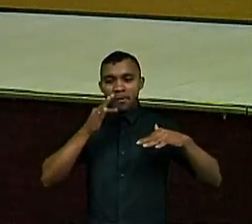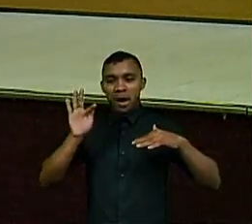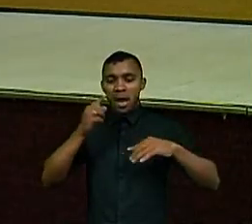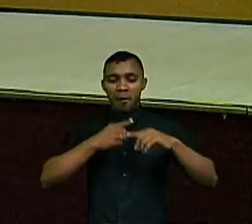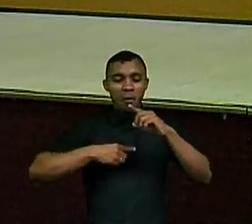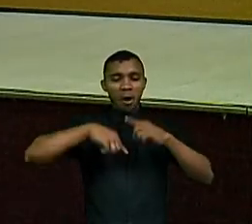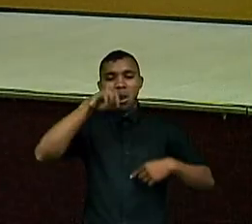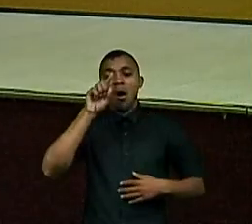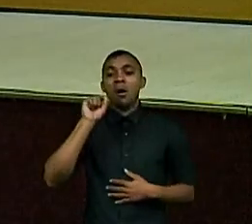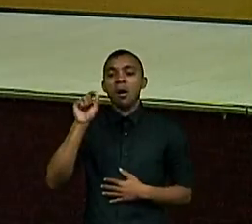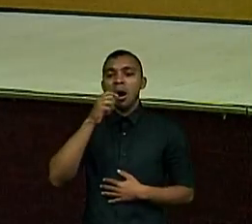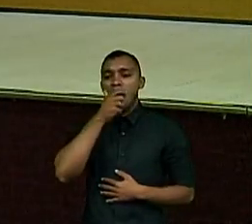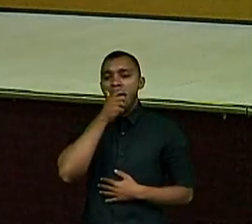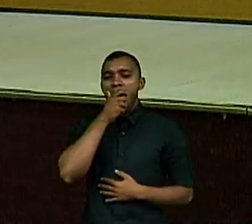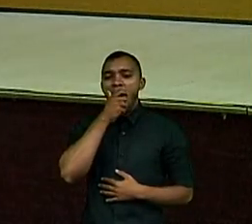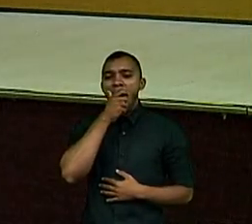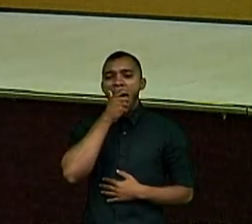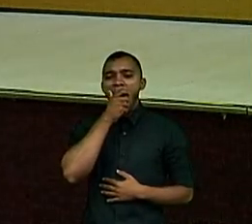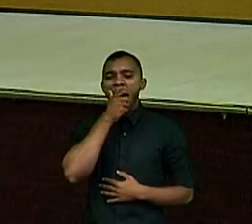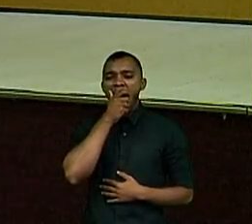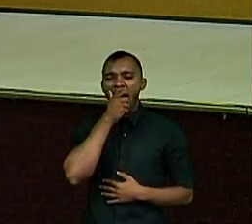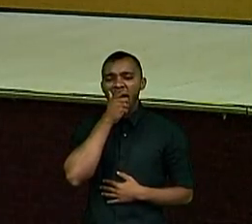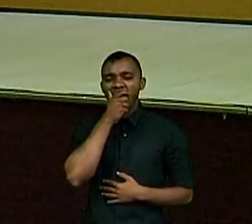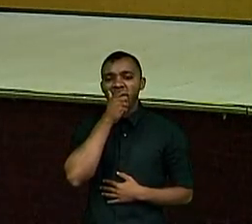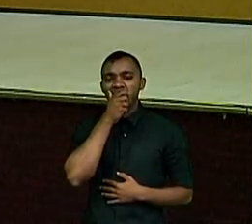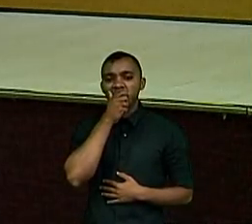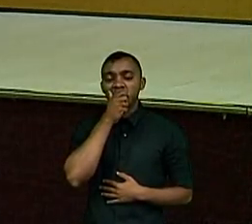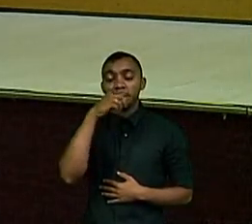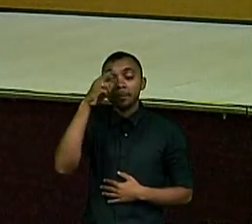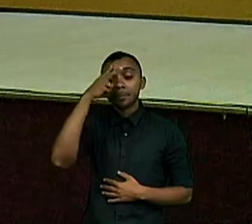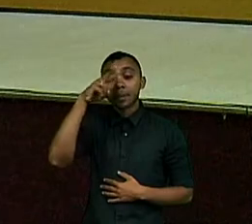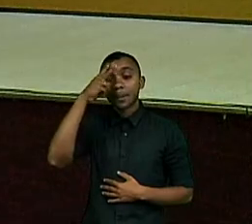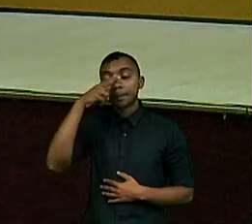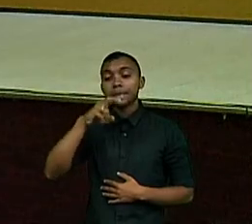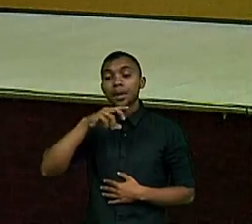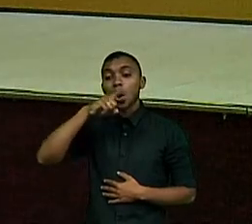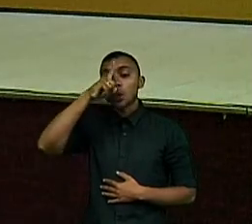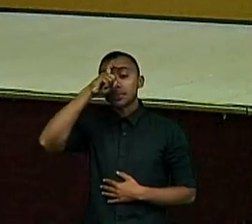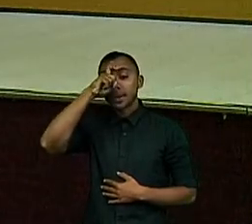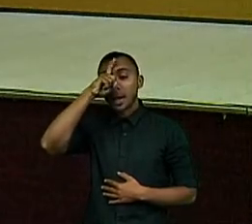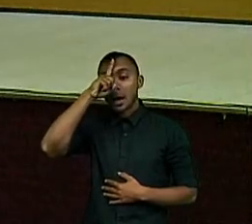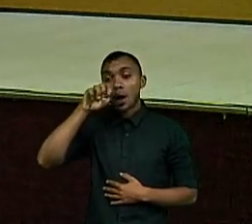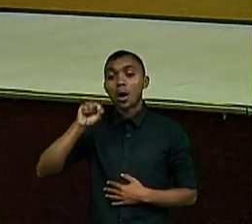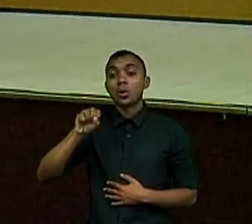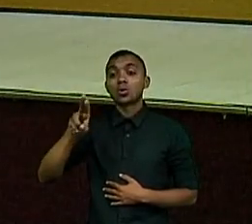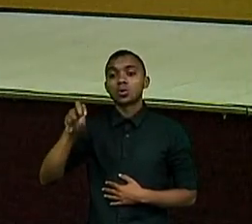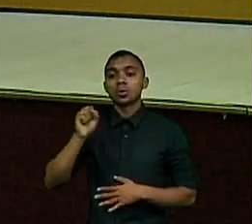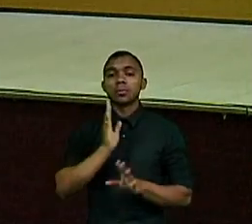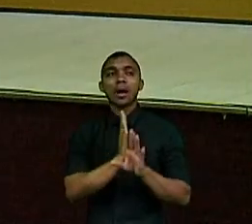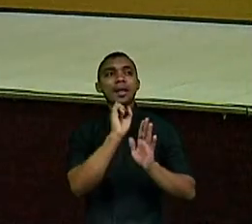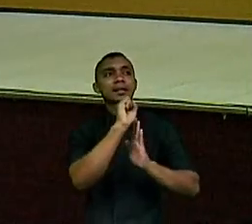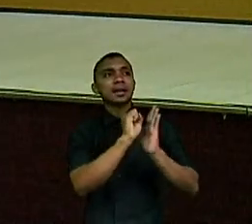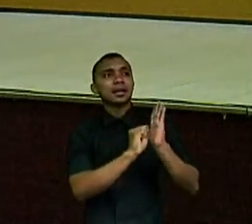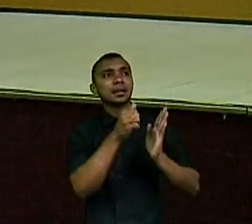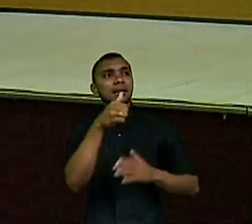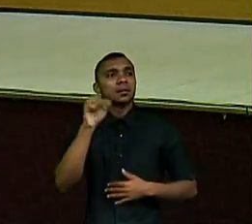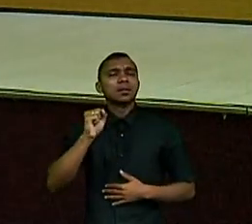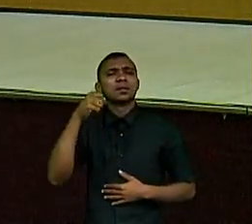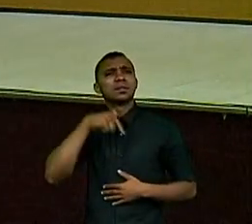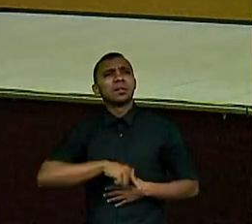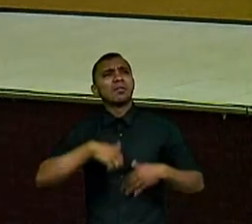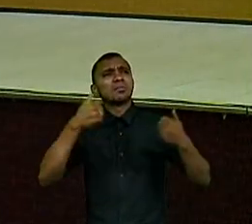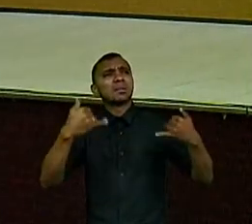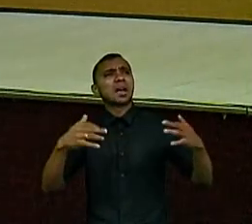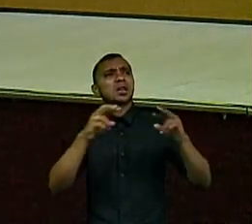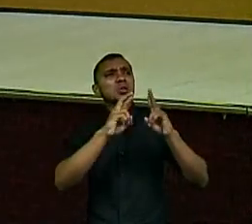Falando sobre o SUS lembrou bem eu gosto sempre de fazer o link porque quando a gente estava falando de século 18 o aluno Ai meu Deus lá veio falar de coisa antiga